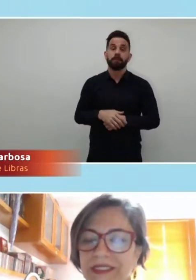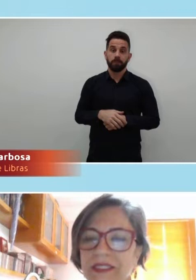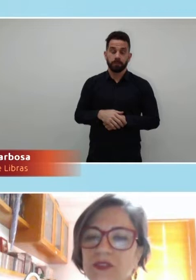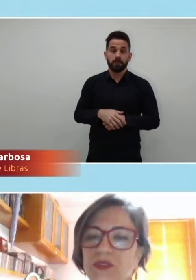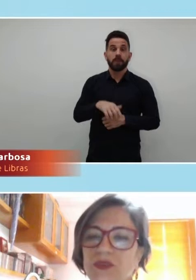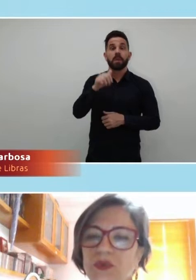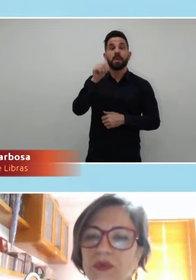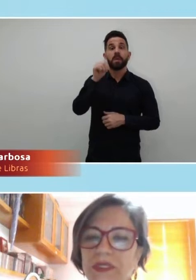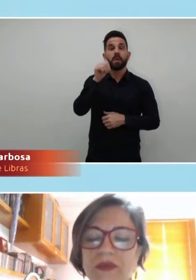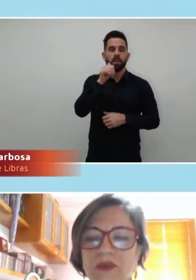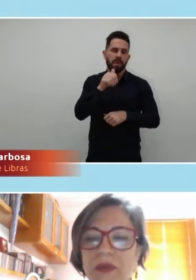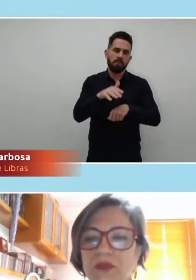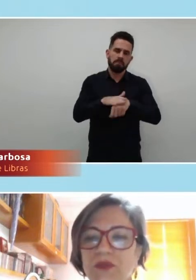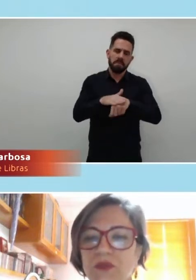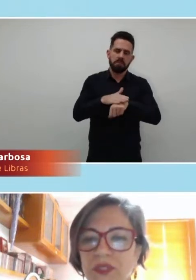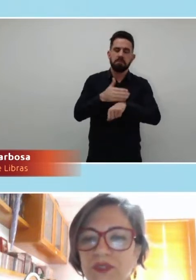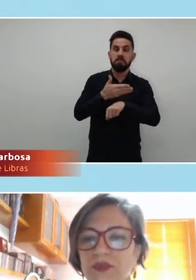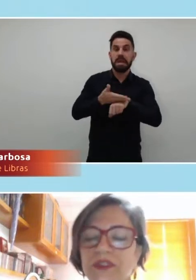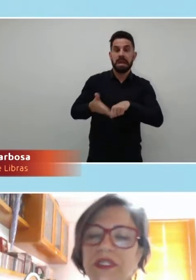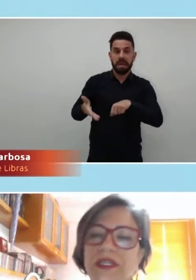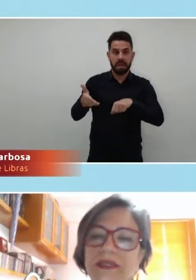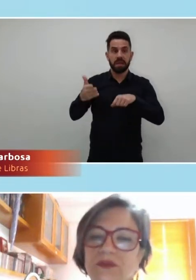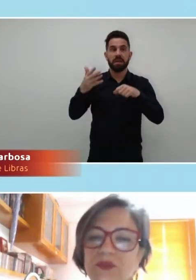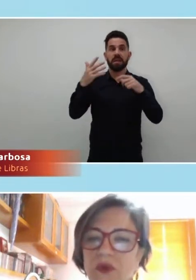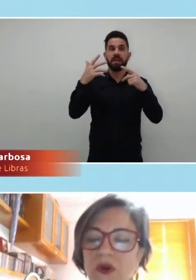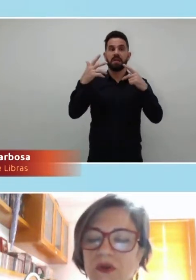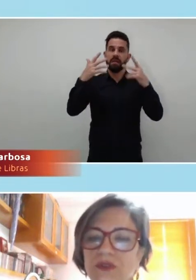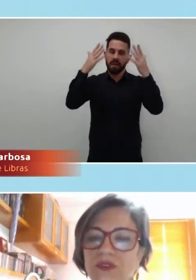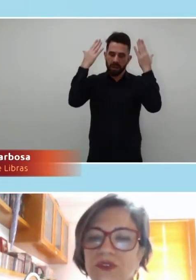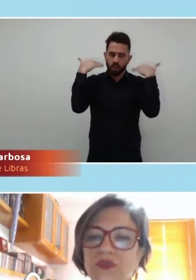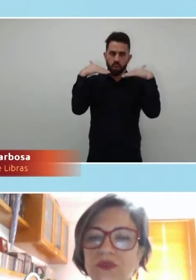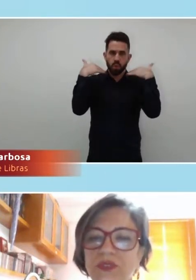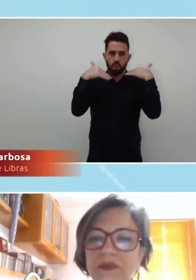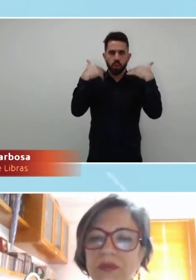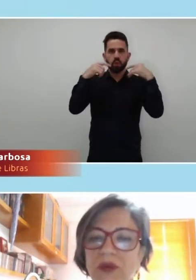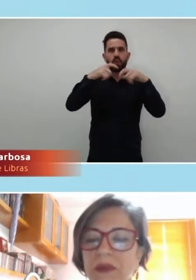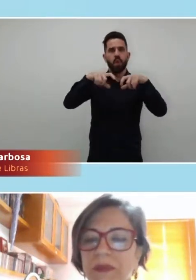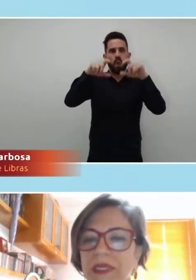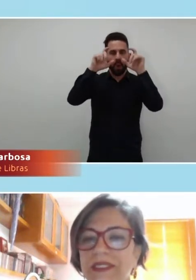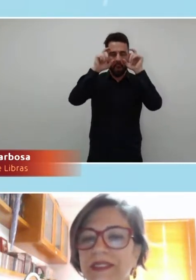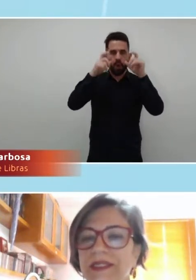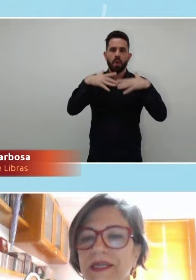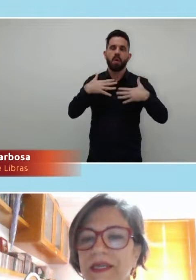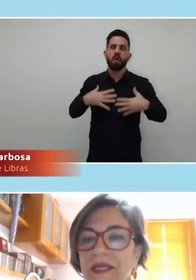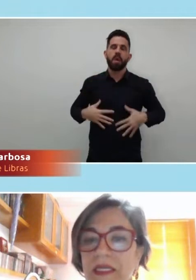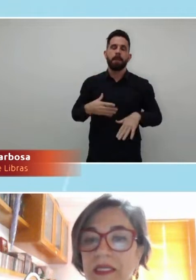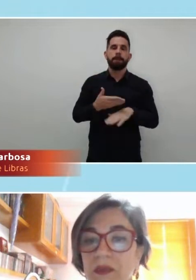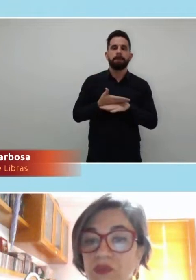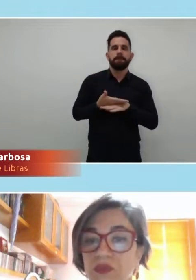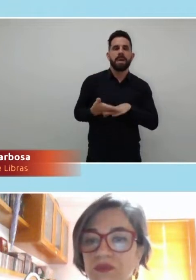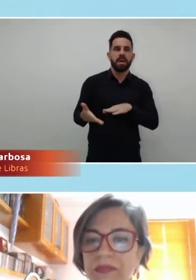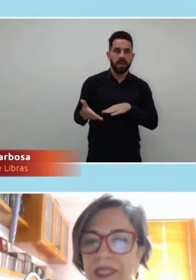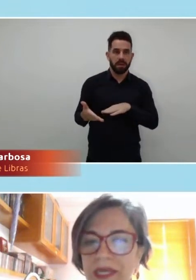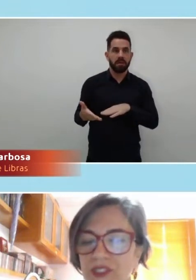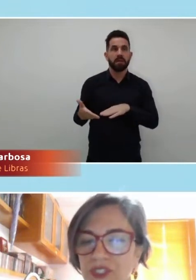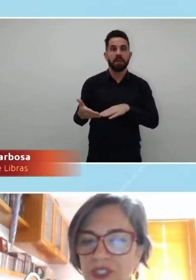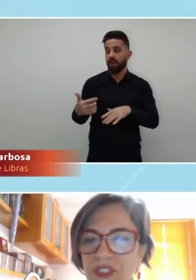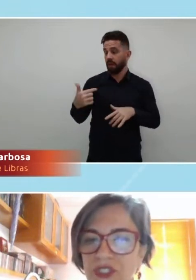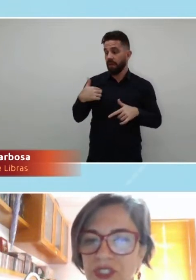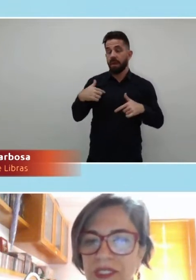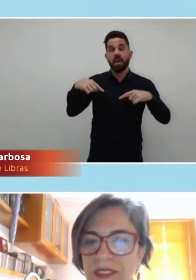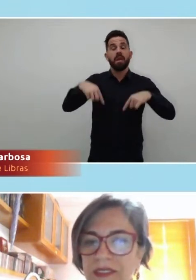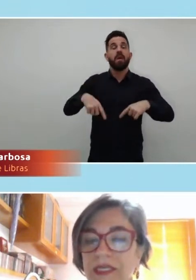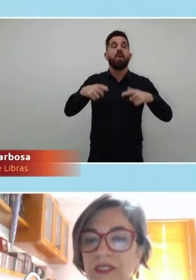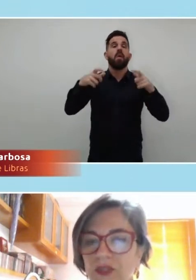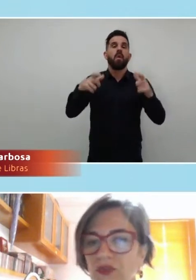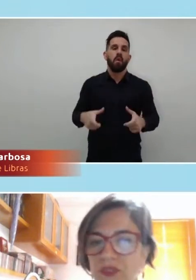branca, tenho cabelo curto, uso óculos, estou usando uma roupa branca e eu estou num ambiente